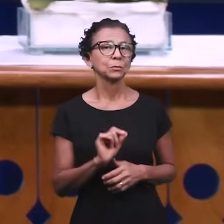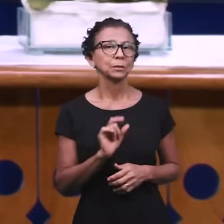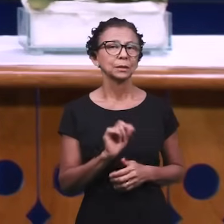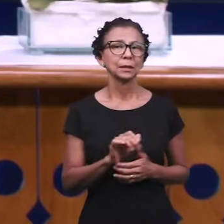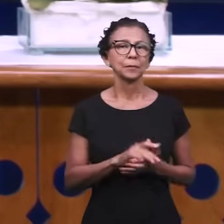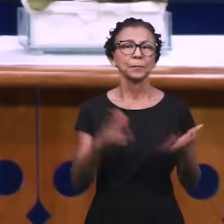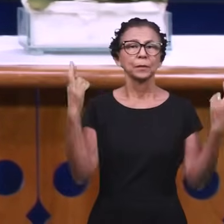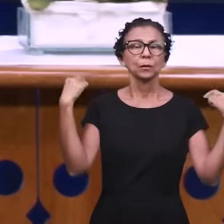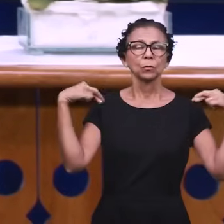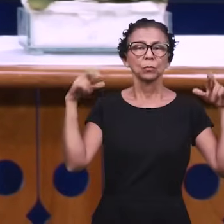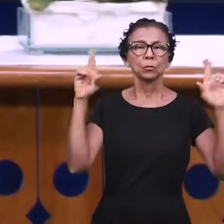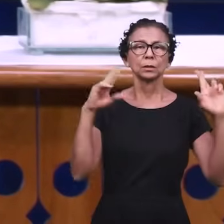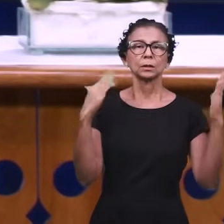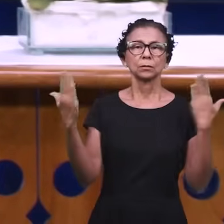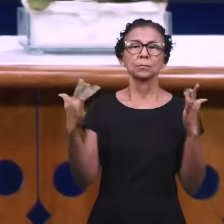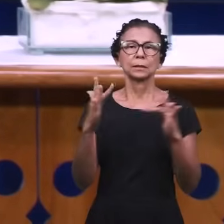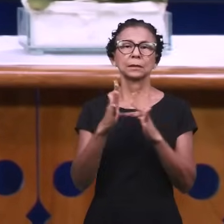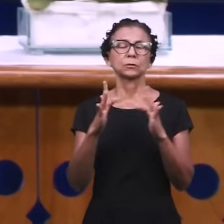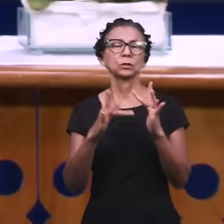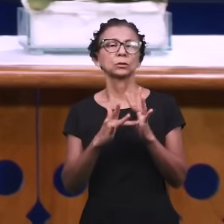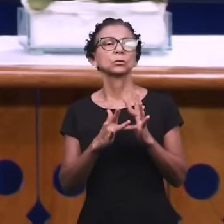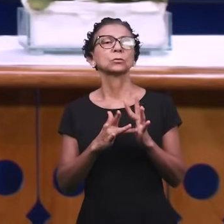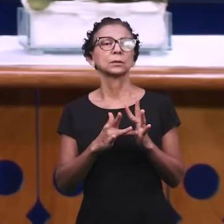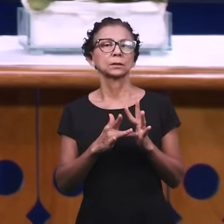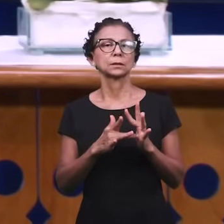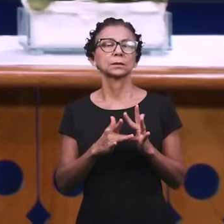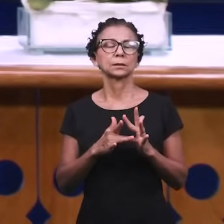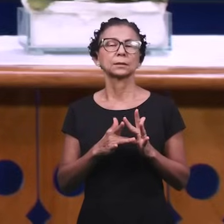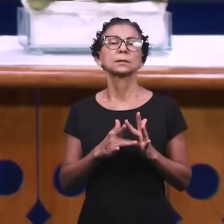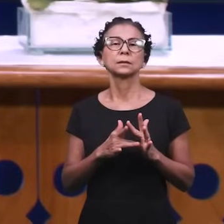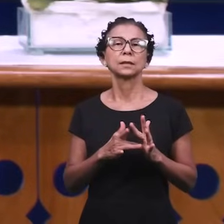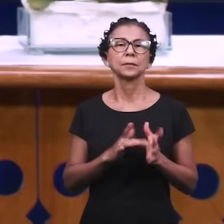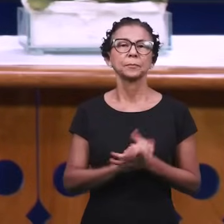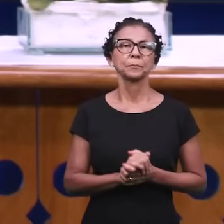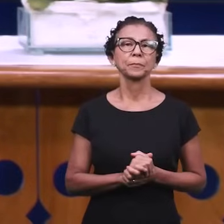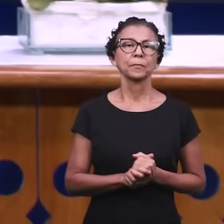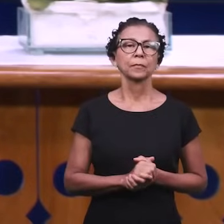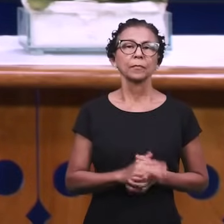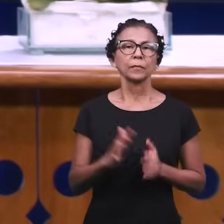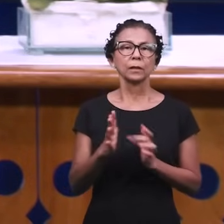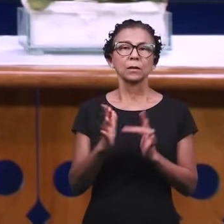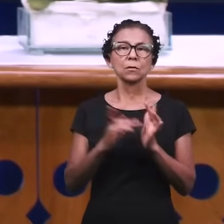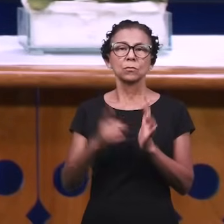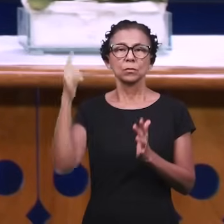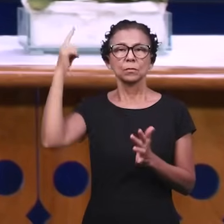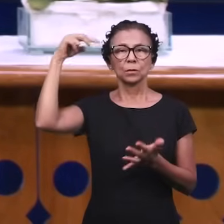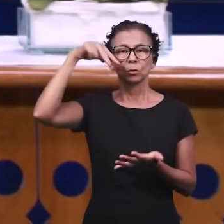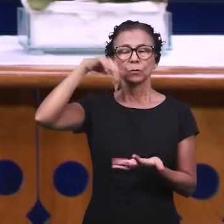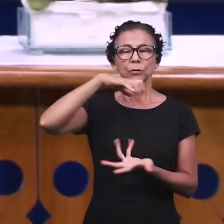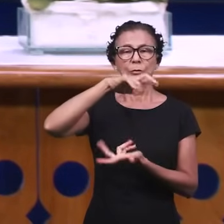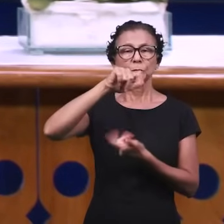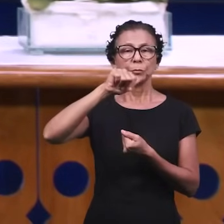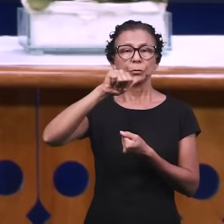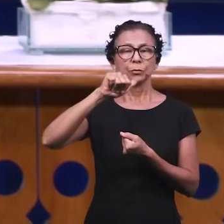nossas vidas, porque o cordeiro tipifica a pessoa maravilhosa do Senhor Jesus, que o Senhor introduziu no mundo para a nossa salvação. E